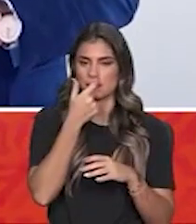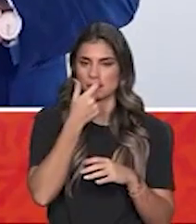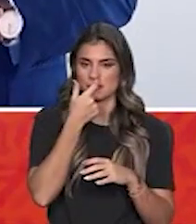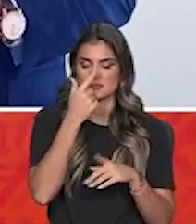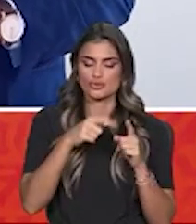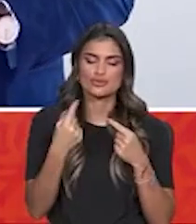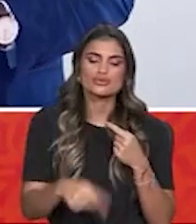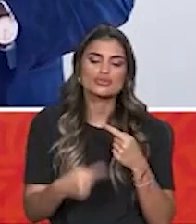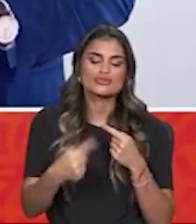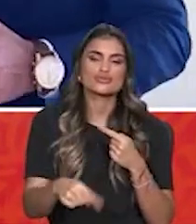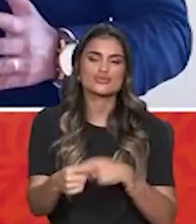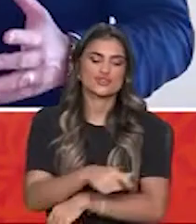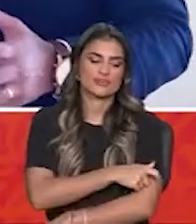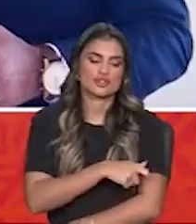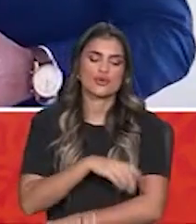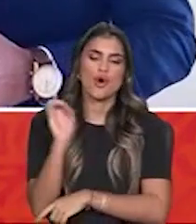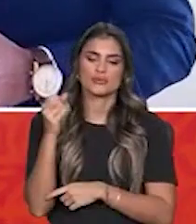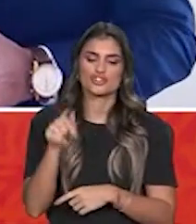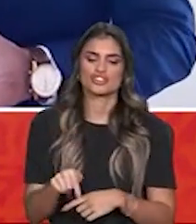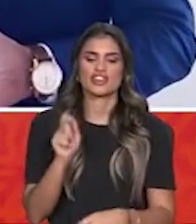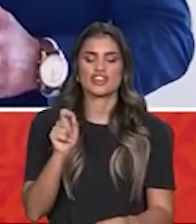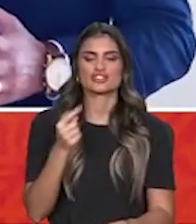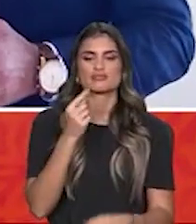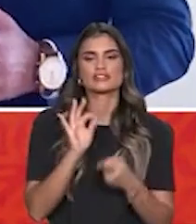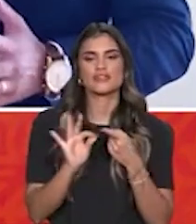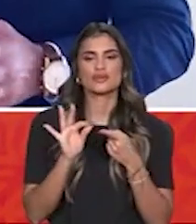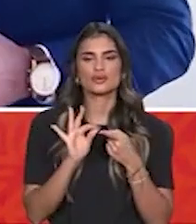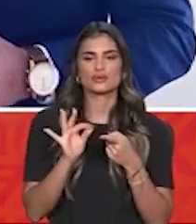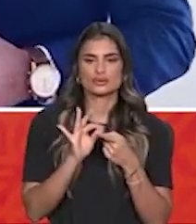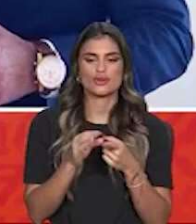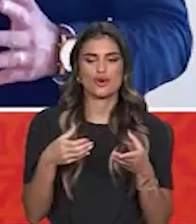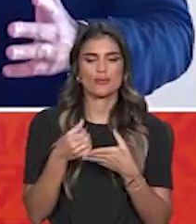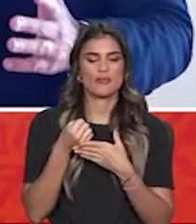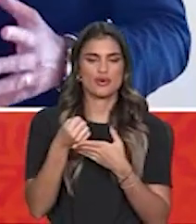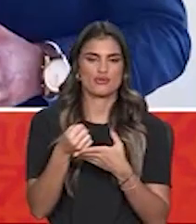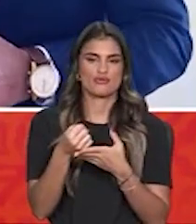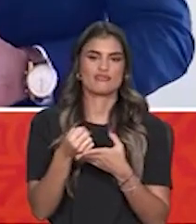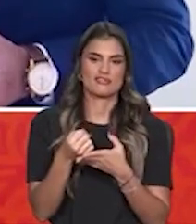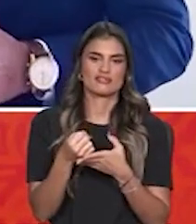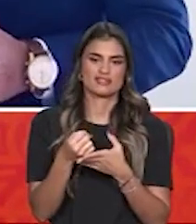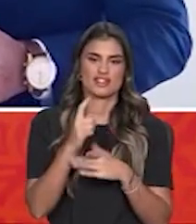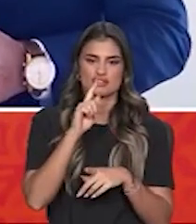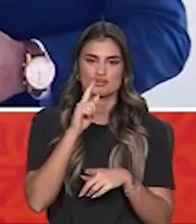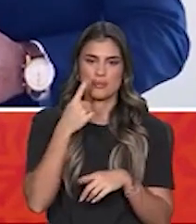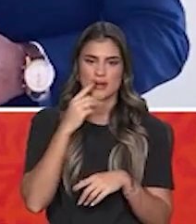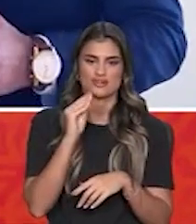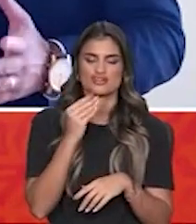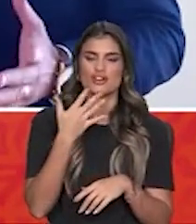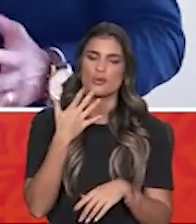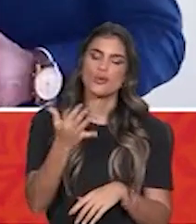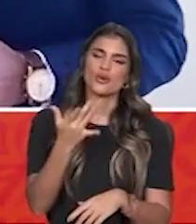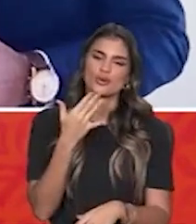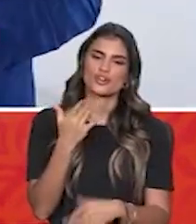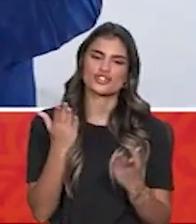diariamente representam Óbidos e neste dia em particular à claque que foi contigo e claro aos meninos do coro das escolas de Óbidos e aos